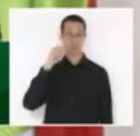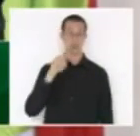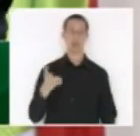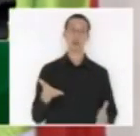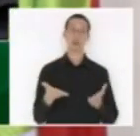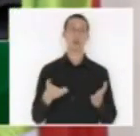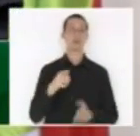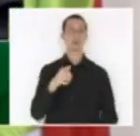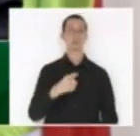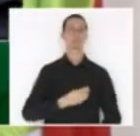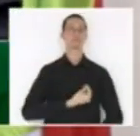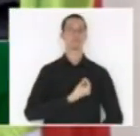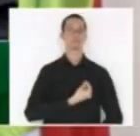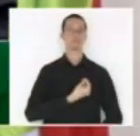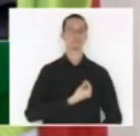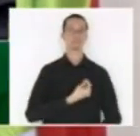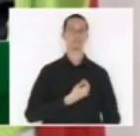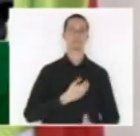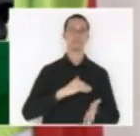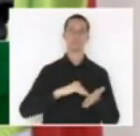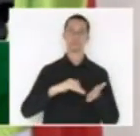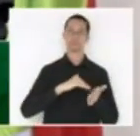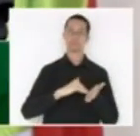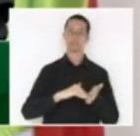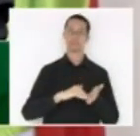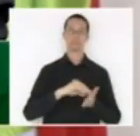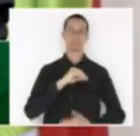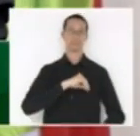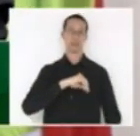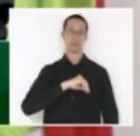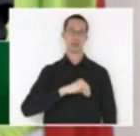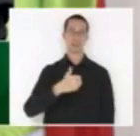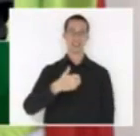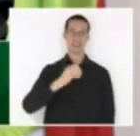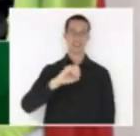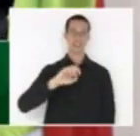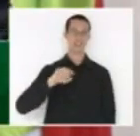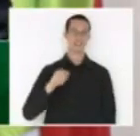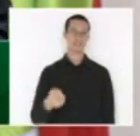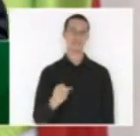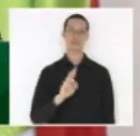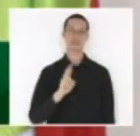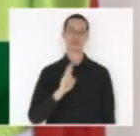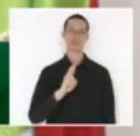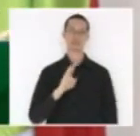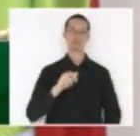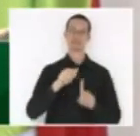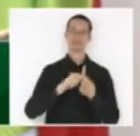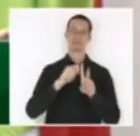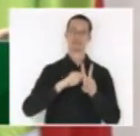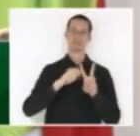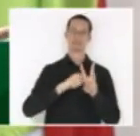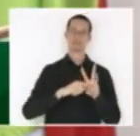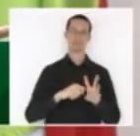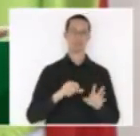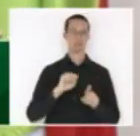de Itapiranga com salário de mais de 10 mil reais por mês. E a sociedade não aceita